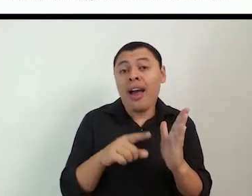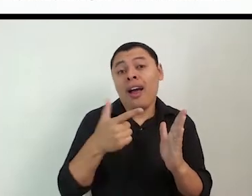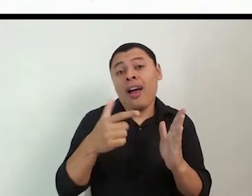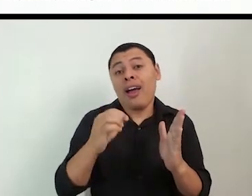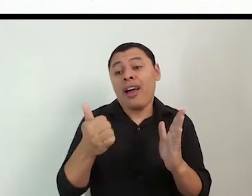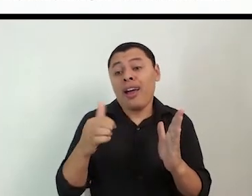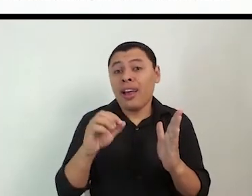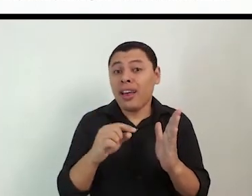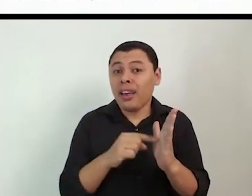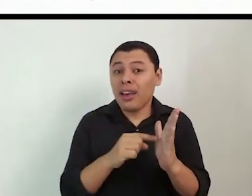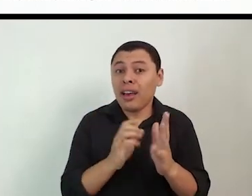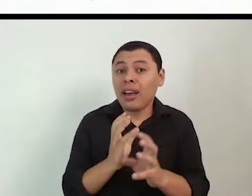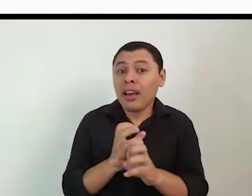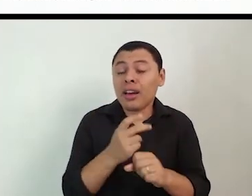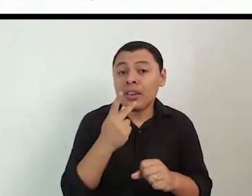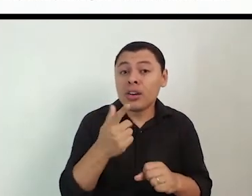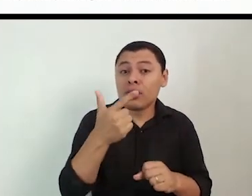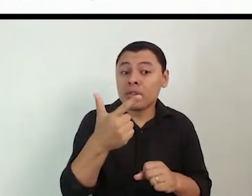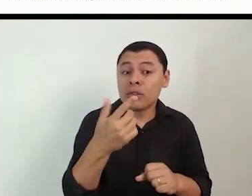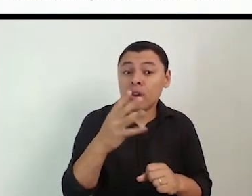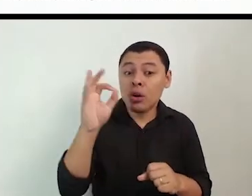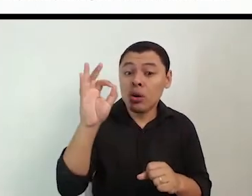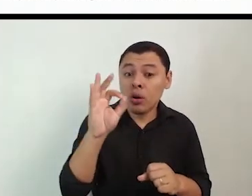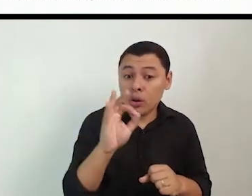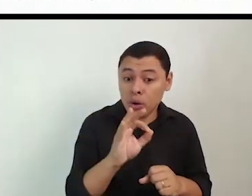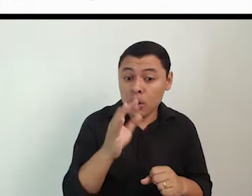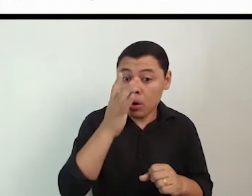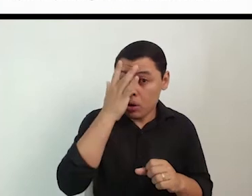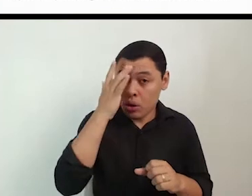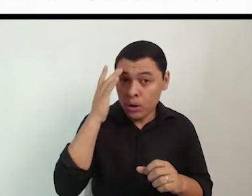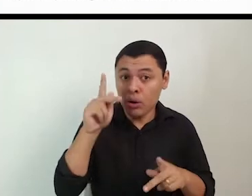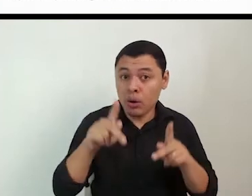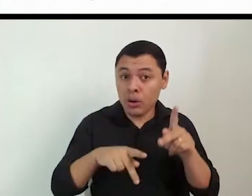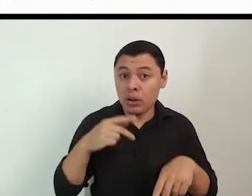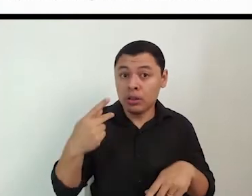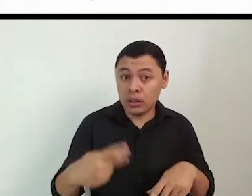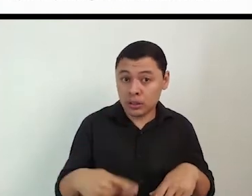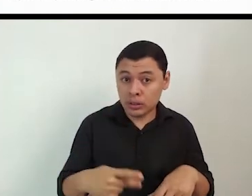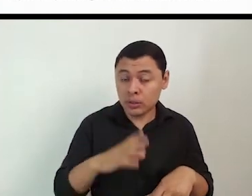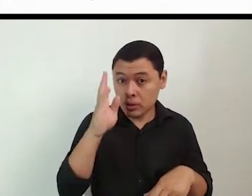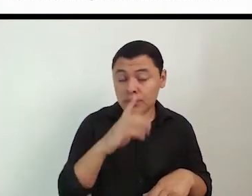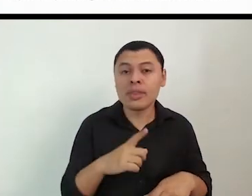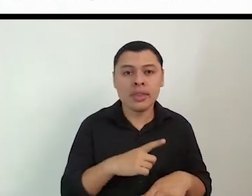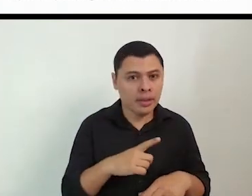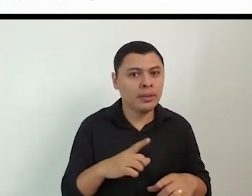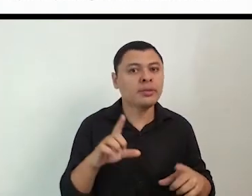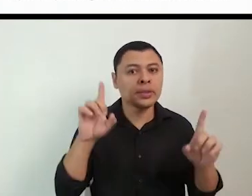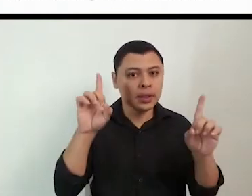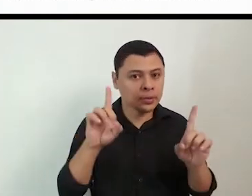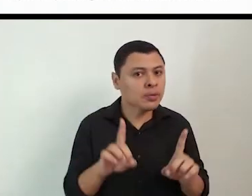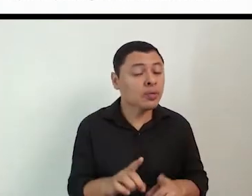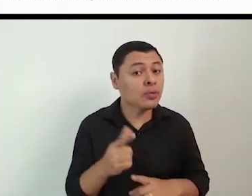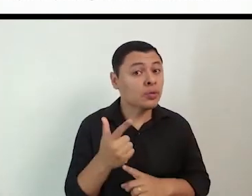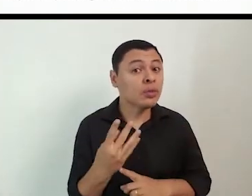diz que 24% da população brasileira tem alguma deficiência, mas eu trouxe também